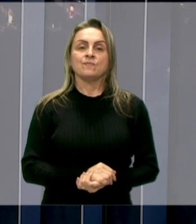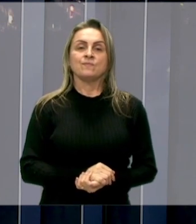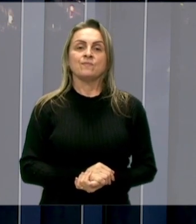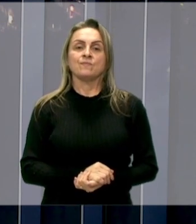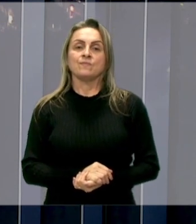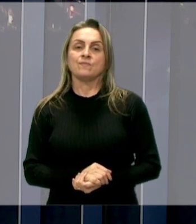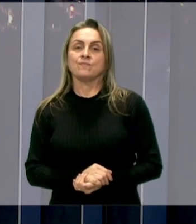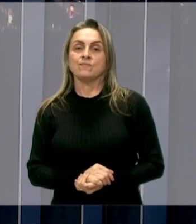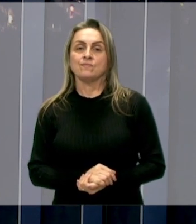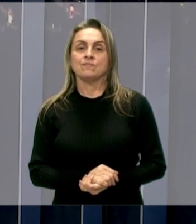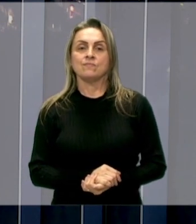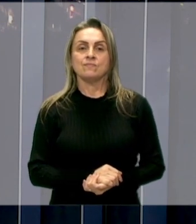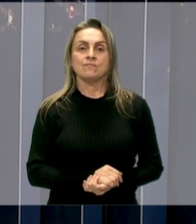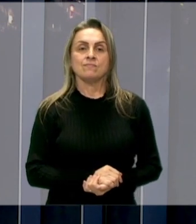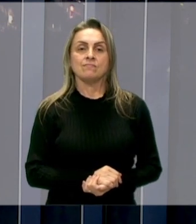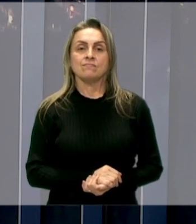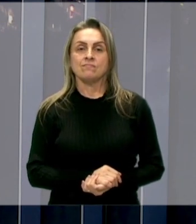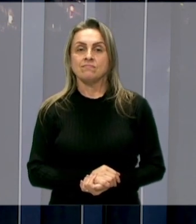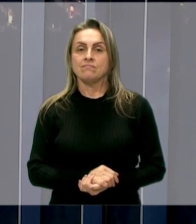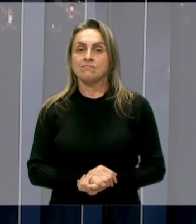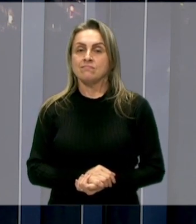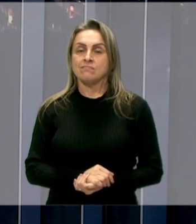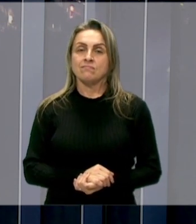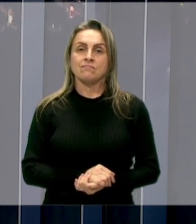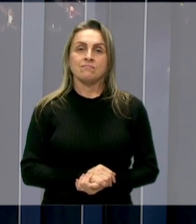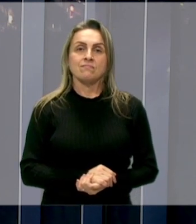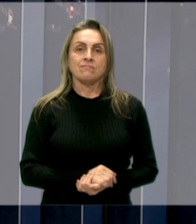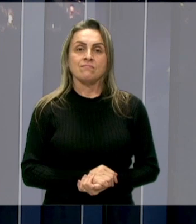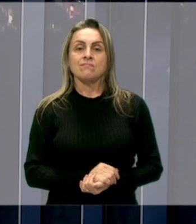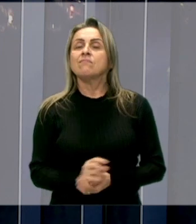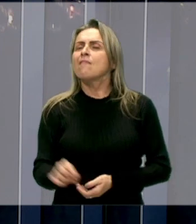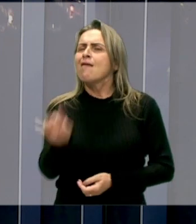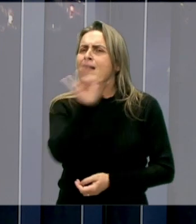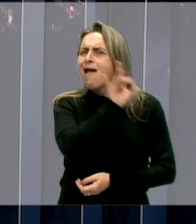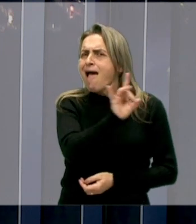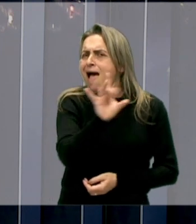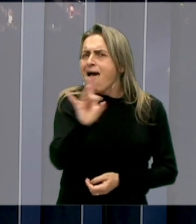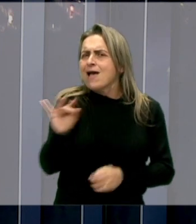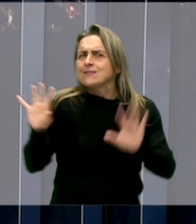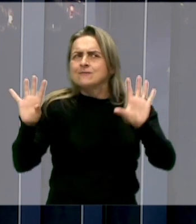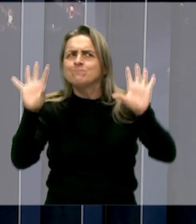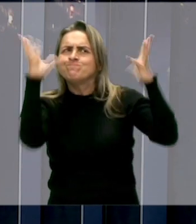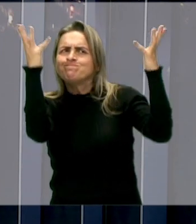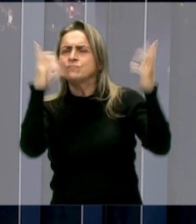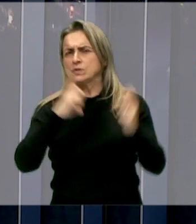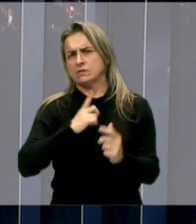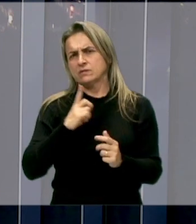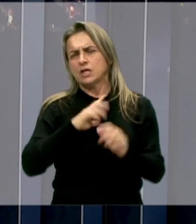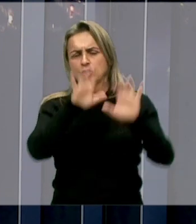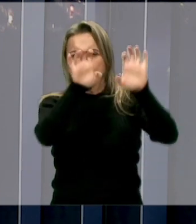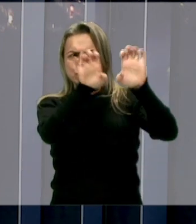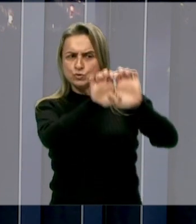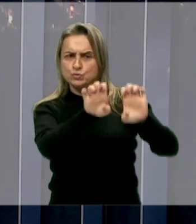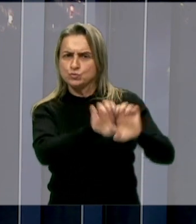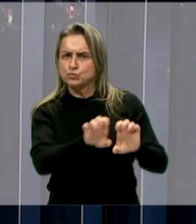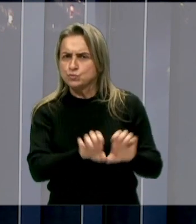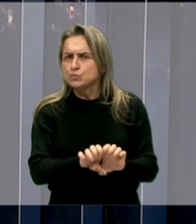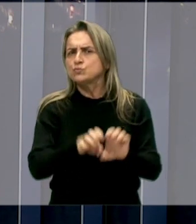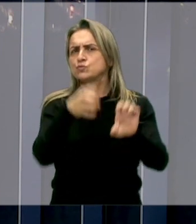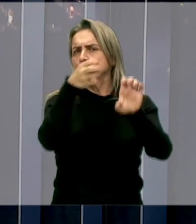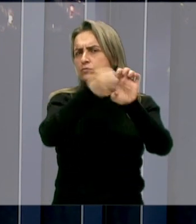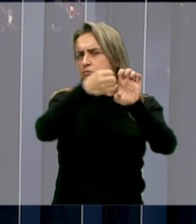festival, ele tem uma determinada estrutura, tem um determinado rito que ele